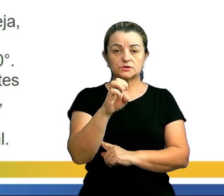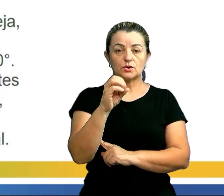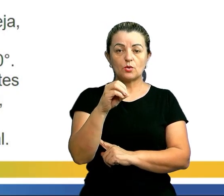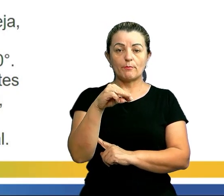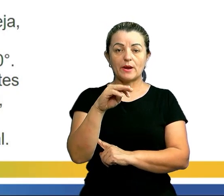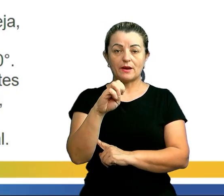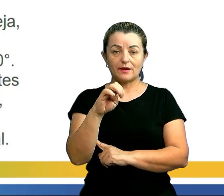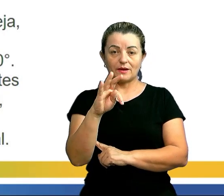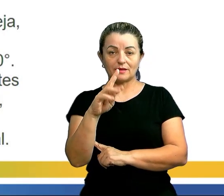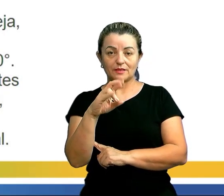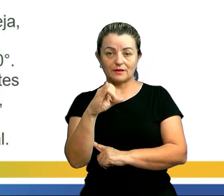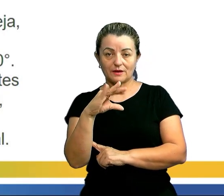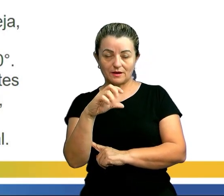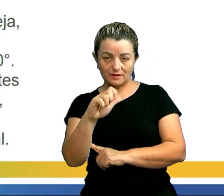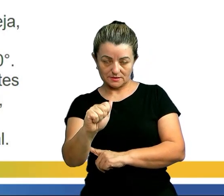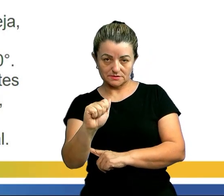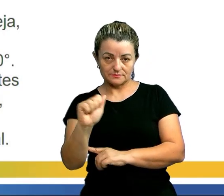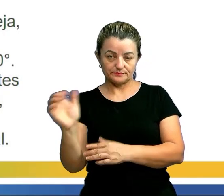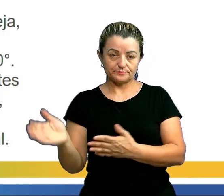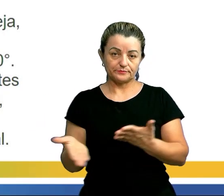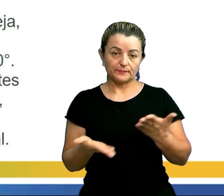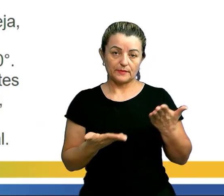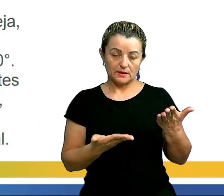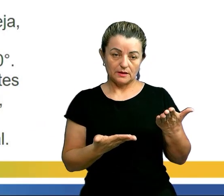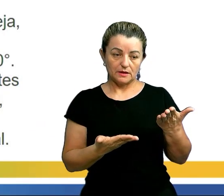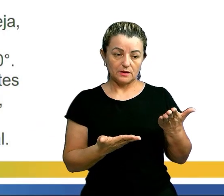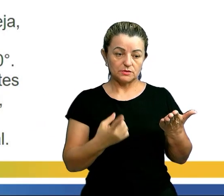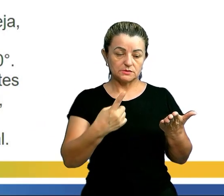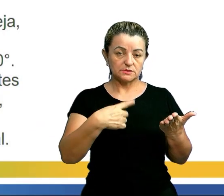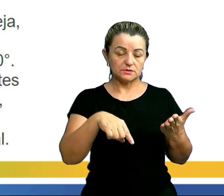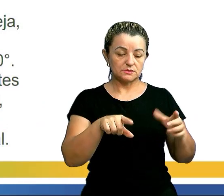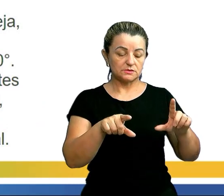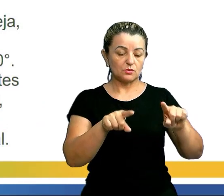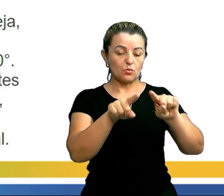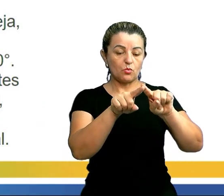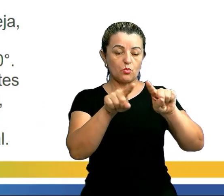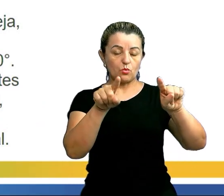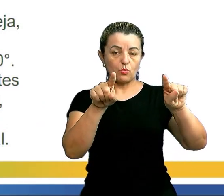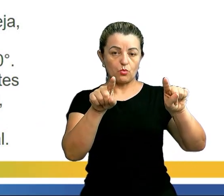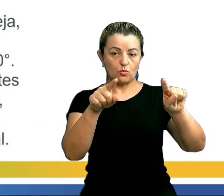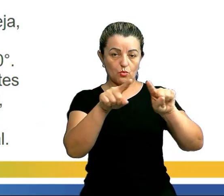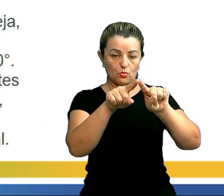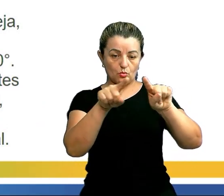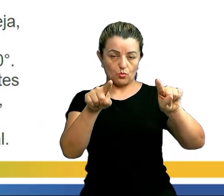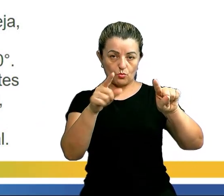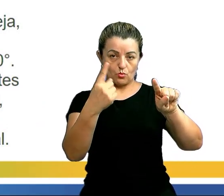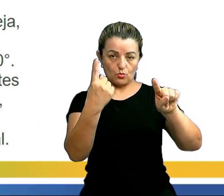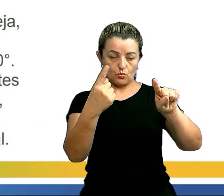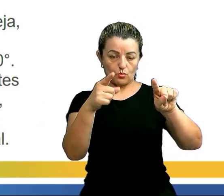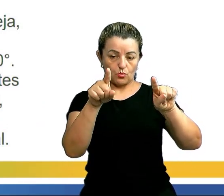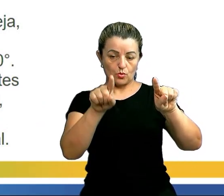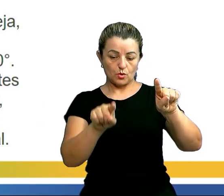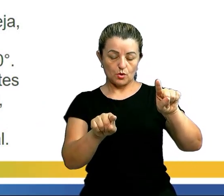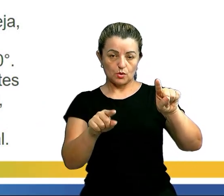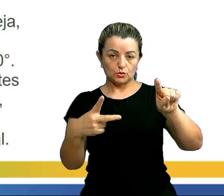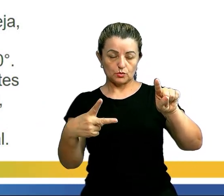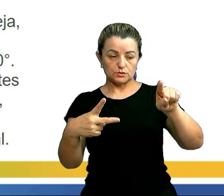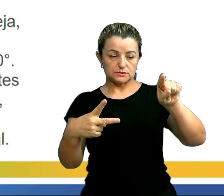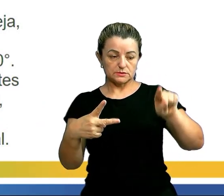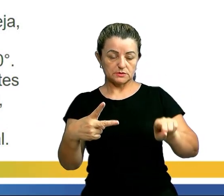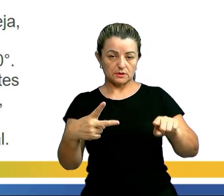triângulo. Agora, em relação à questão de quatro lados, o primeiro que a gente vai ver é o quadrado. Ele possui